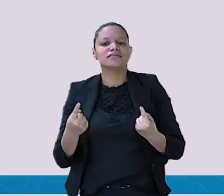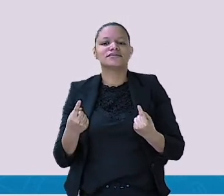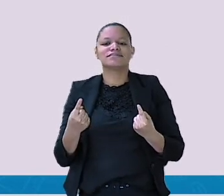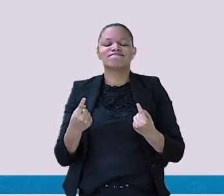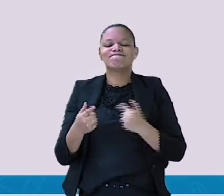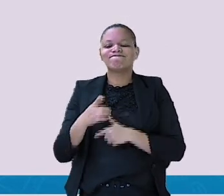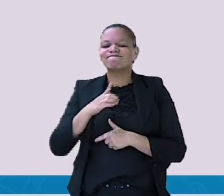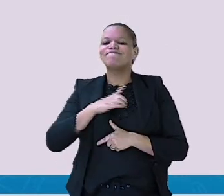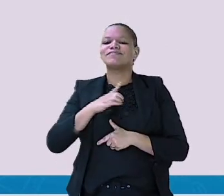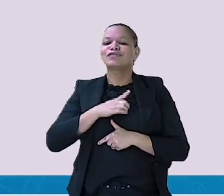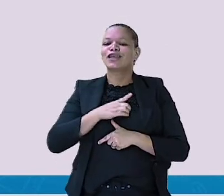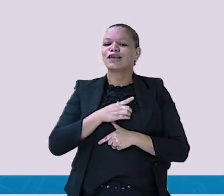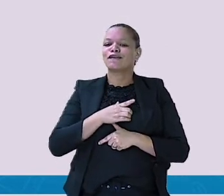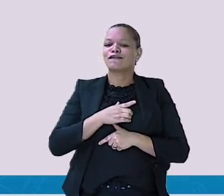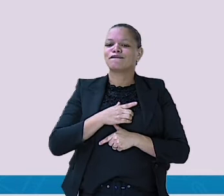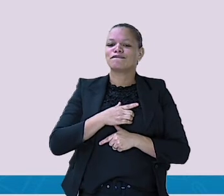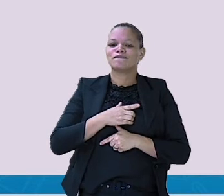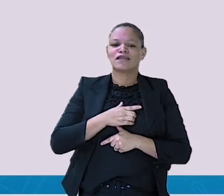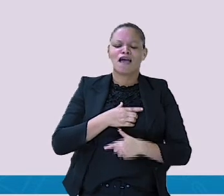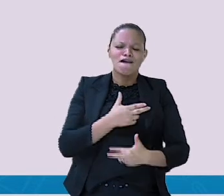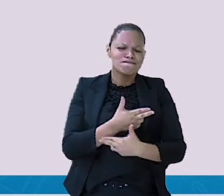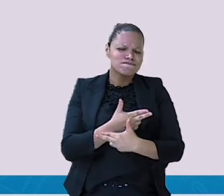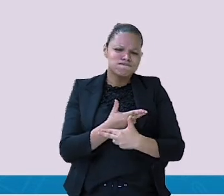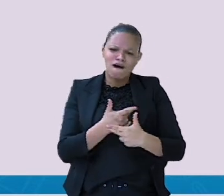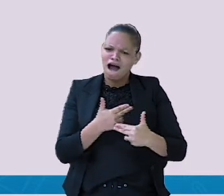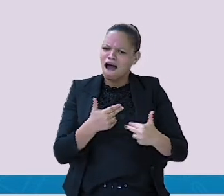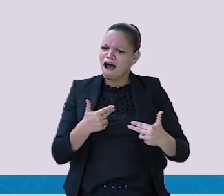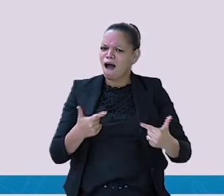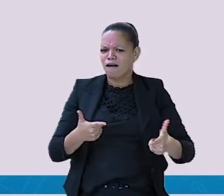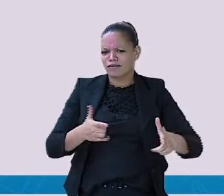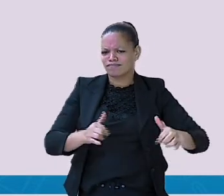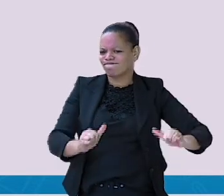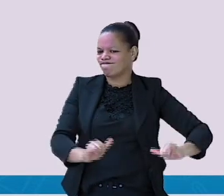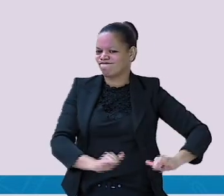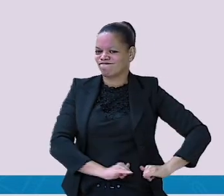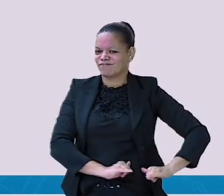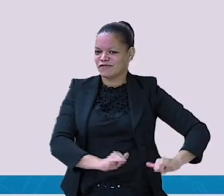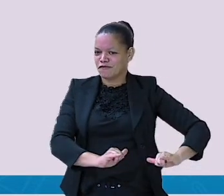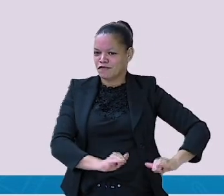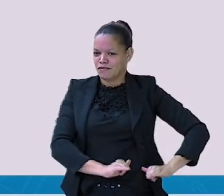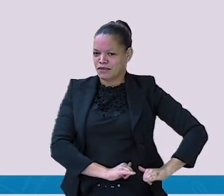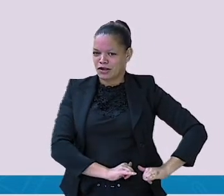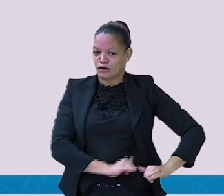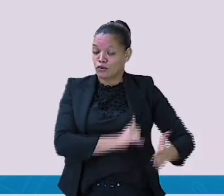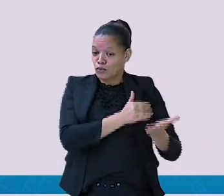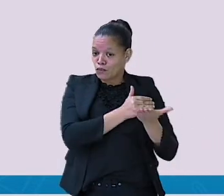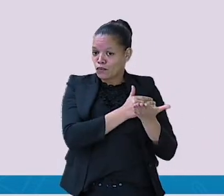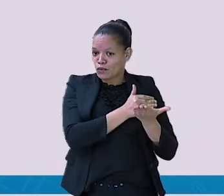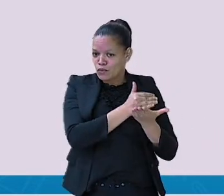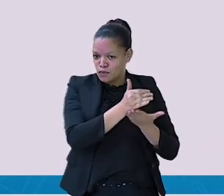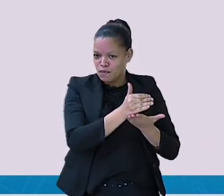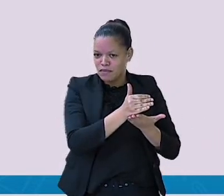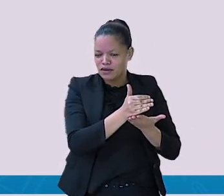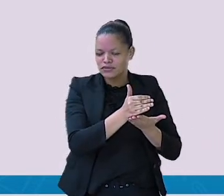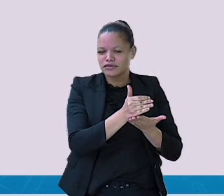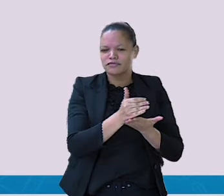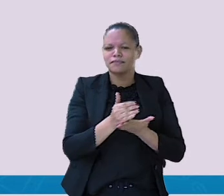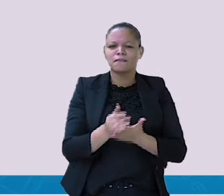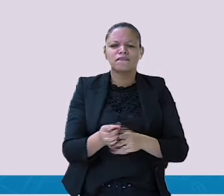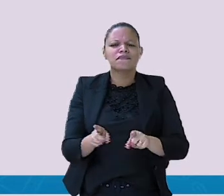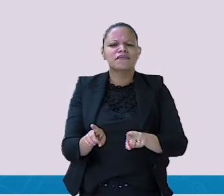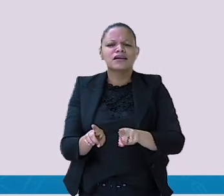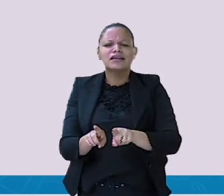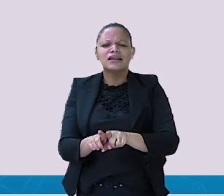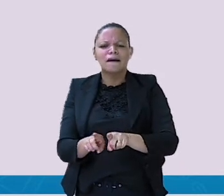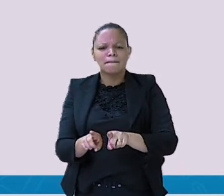aqui, a produção, né, de combustíveis e outros produtos de grande importância, nós temos como